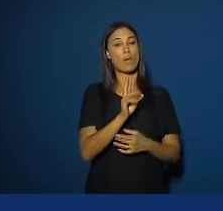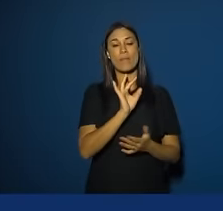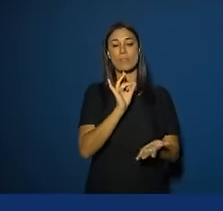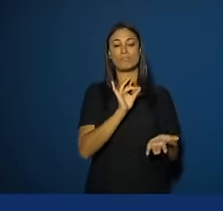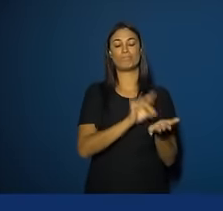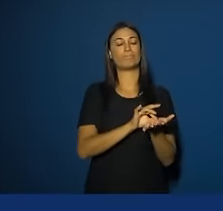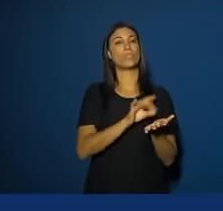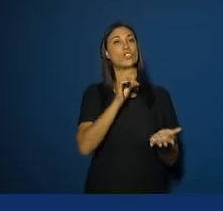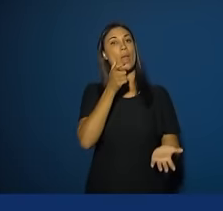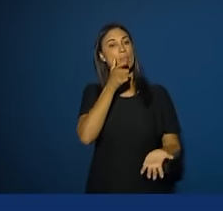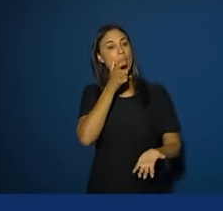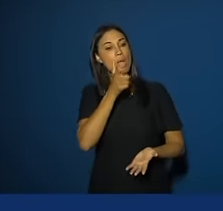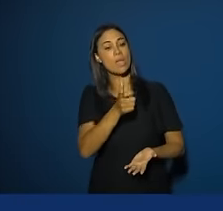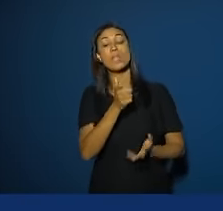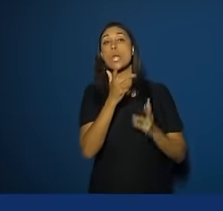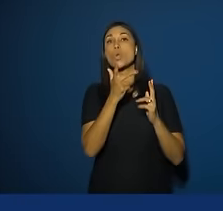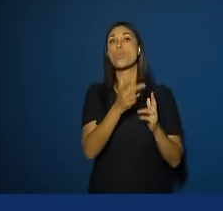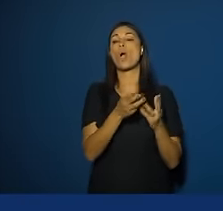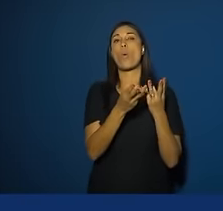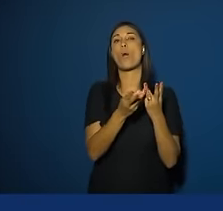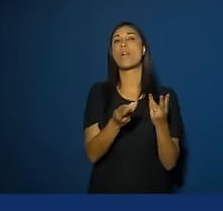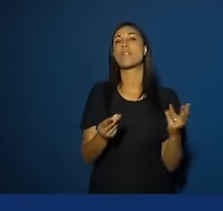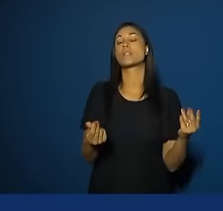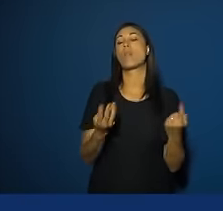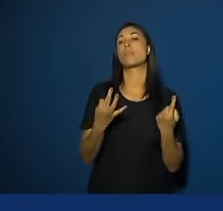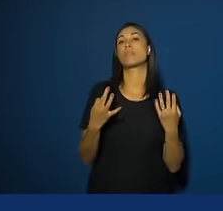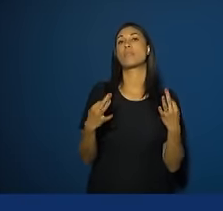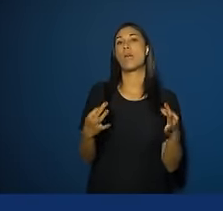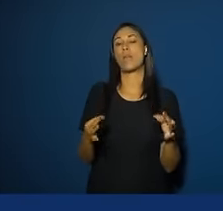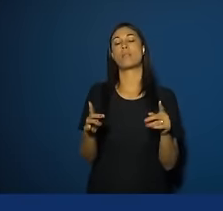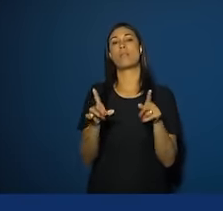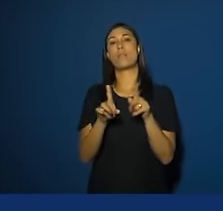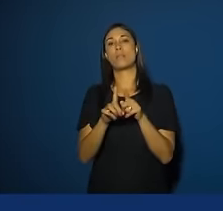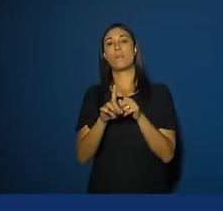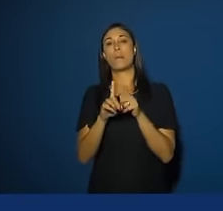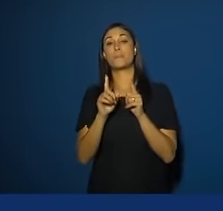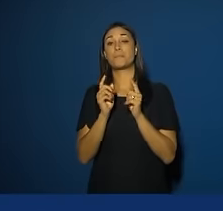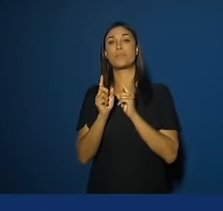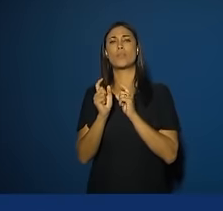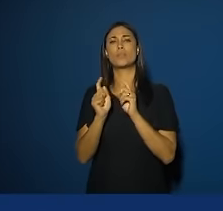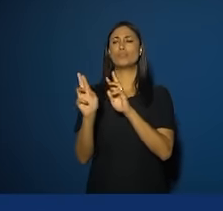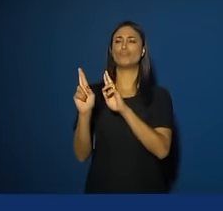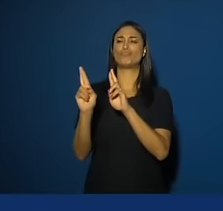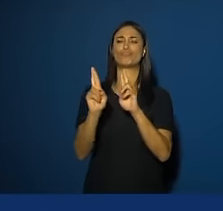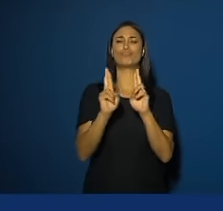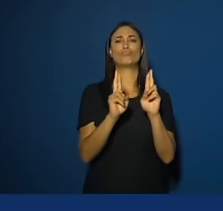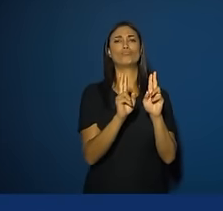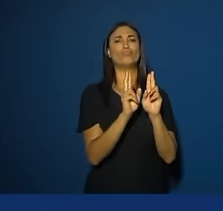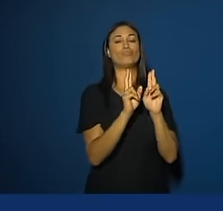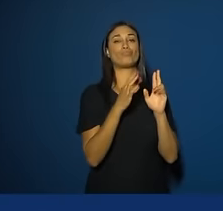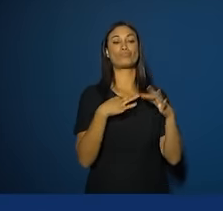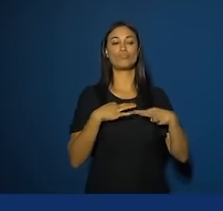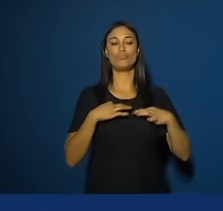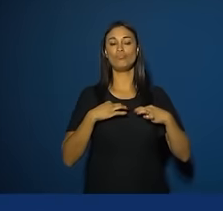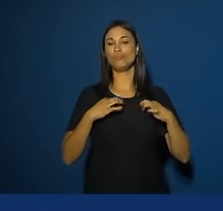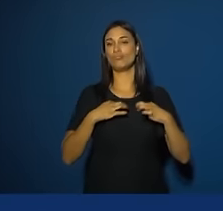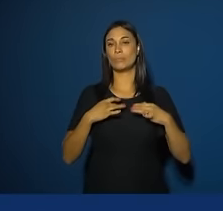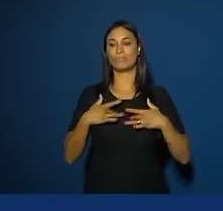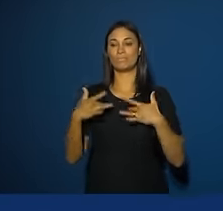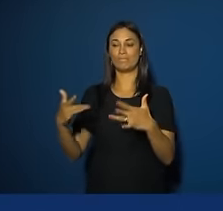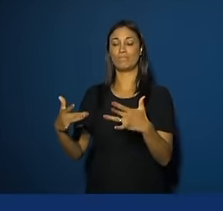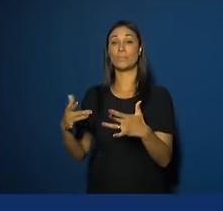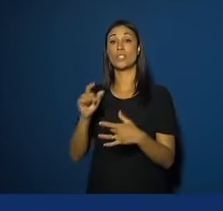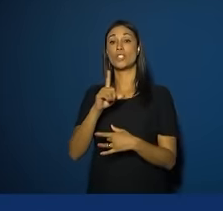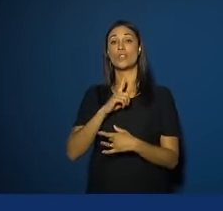legitimidade de interesses a mesma qualificação técnica o mesmo positivo voluntarismo que